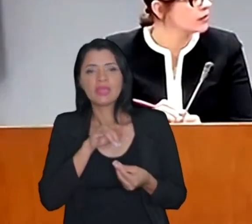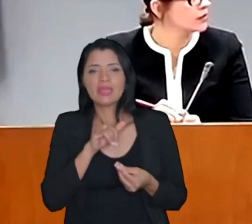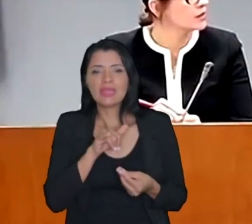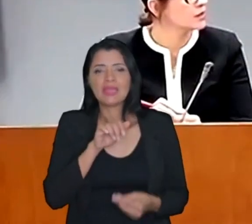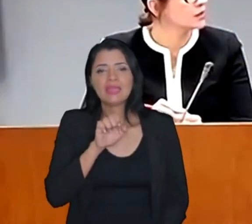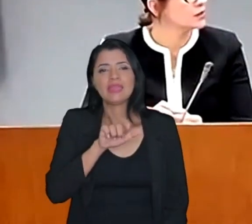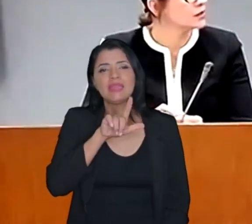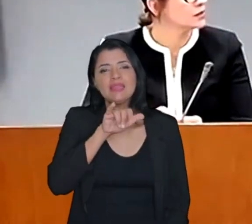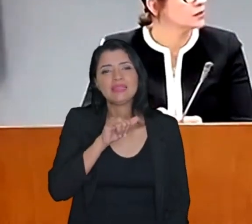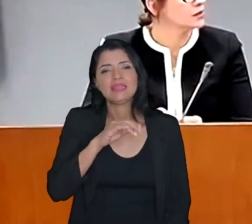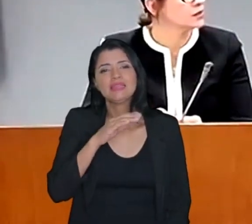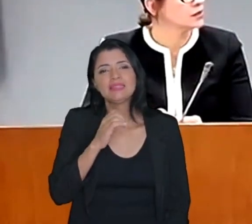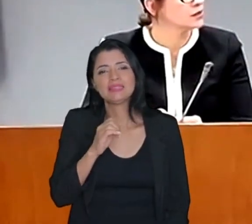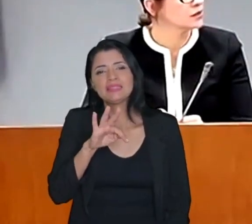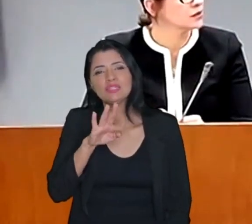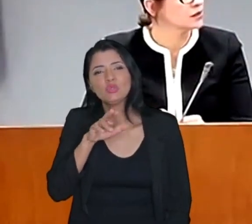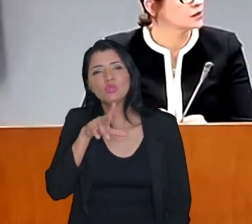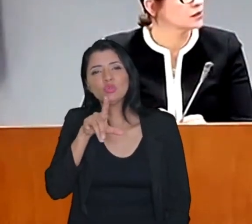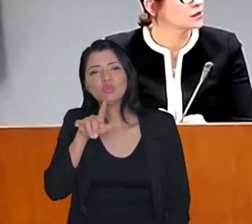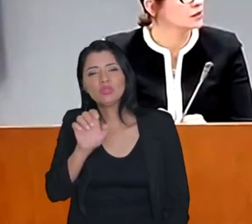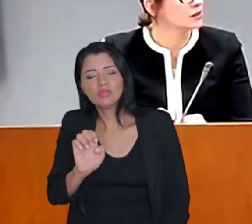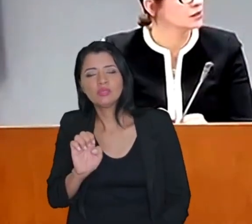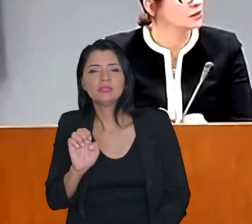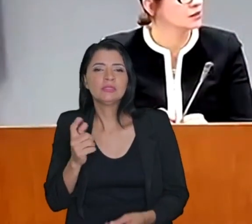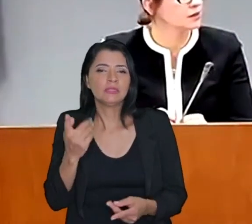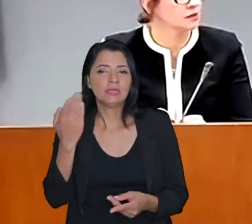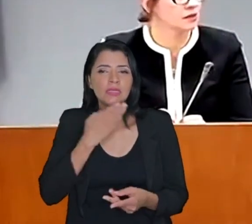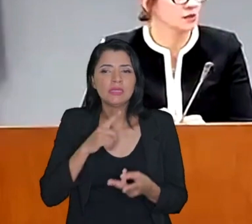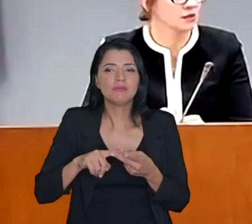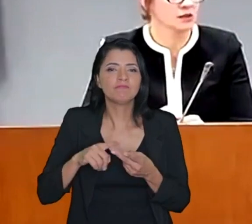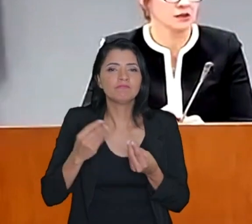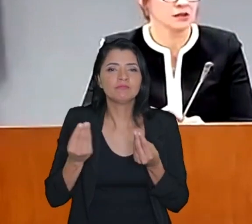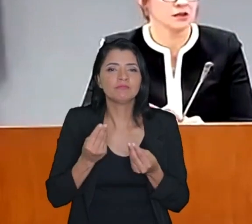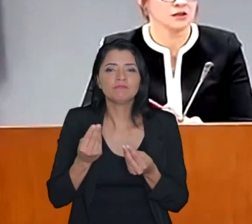ilicitude da prova, né, e proibição de valoração de prova.